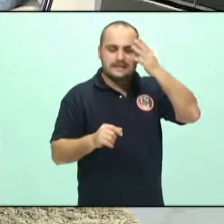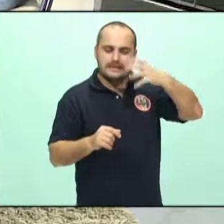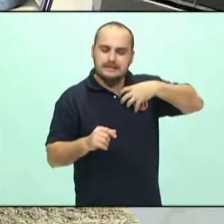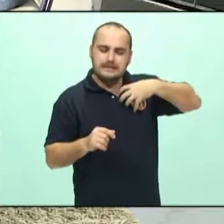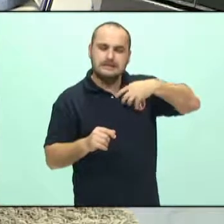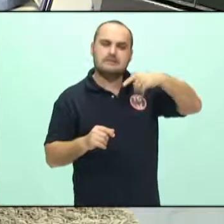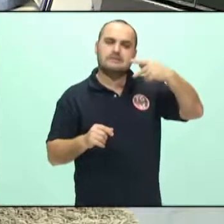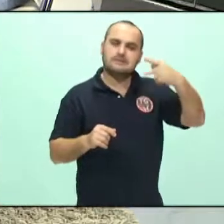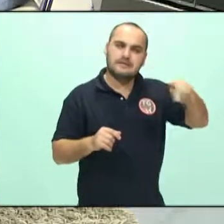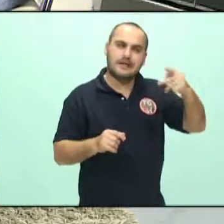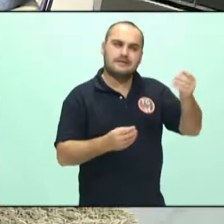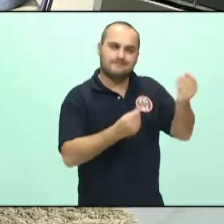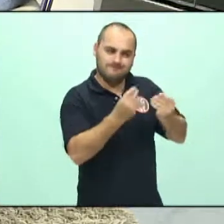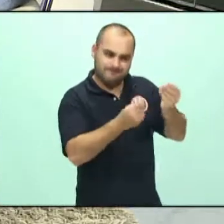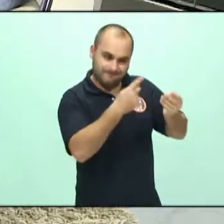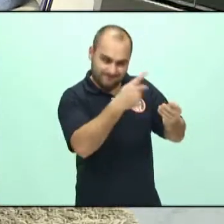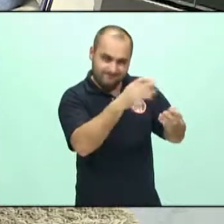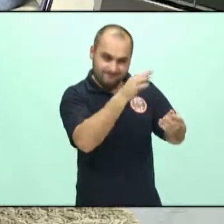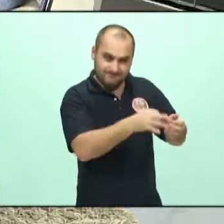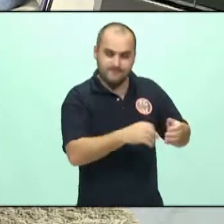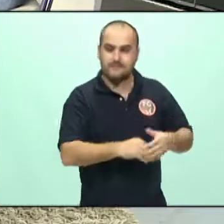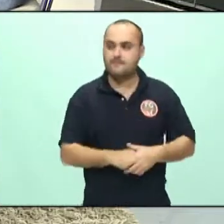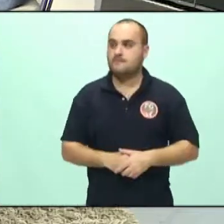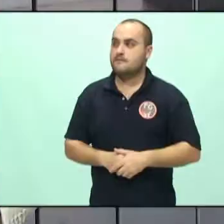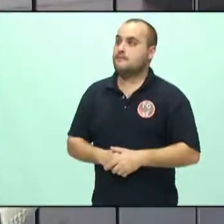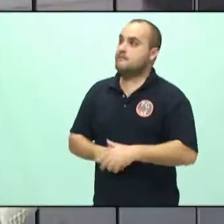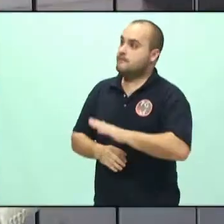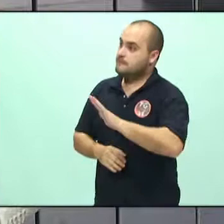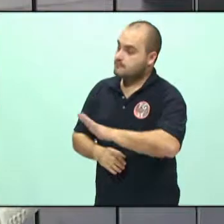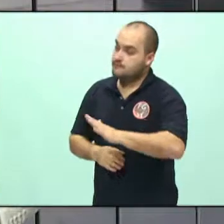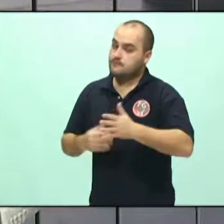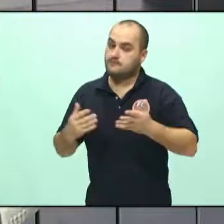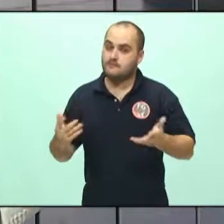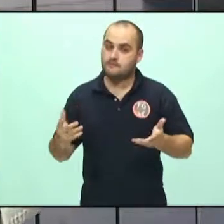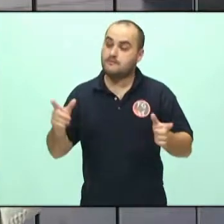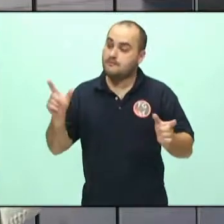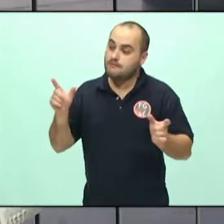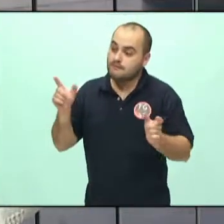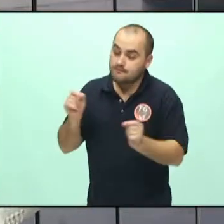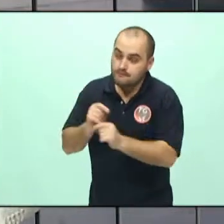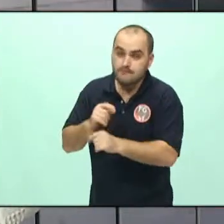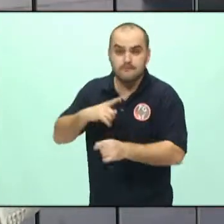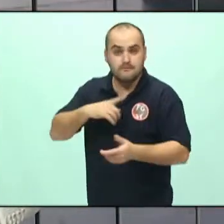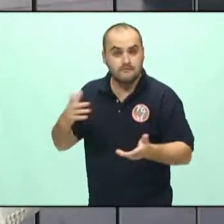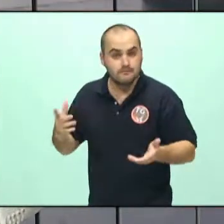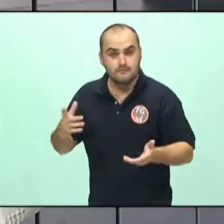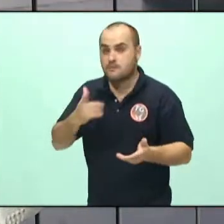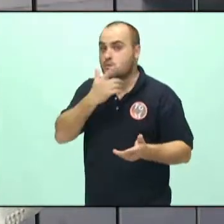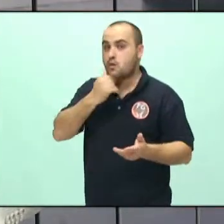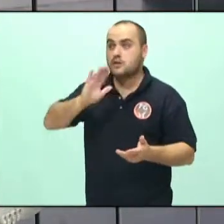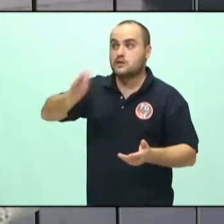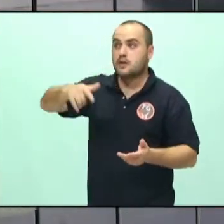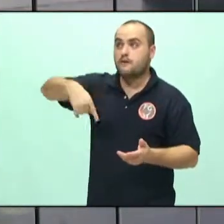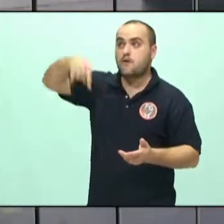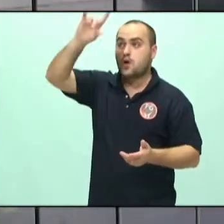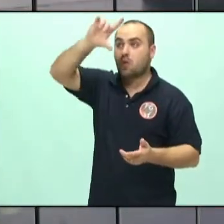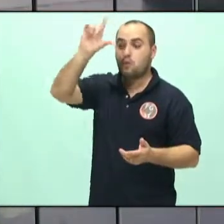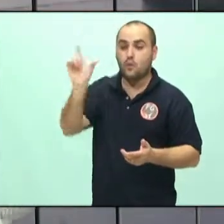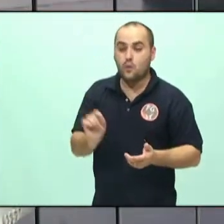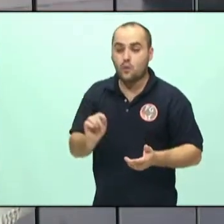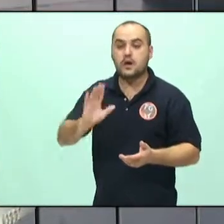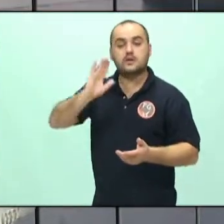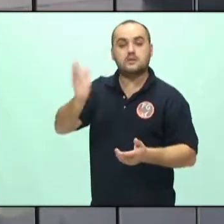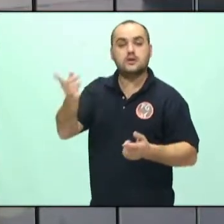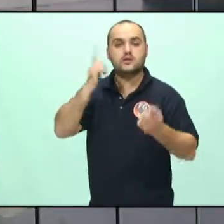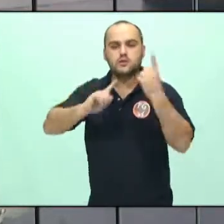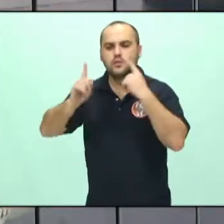né? Carlos Antônio, o câncer está aí, né, Carlos Antônio? O homem já foi à Lua, já descobriu